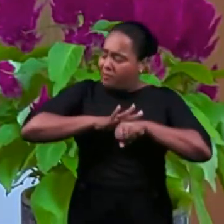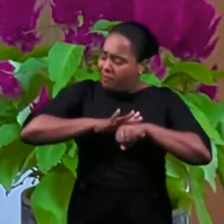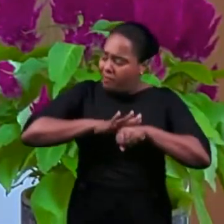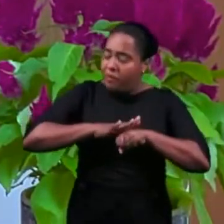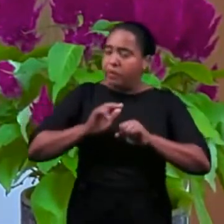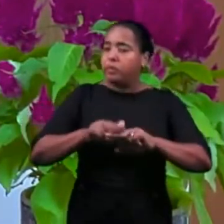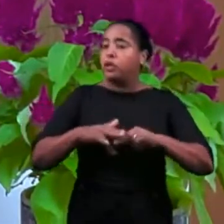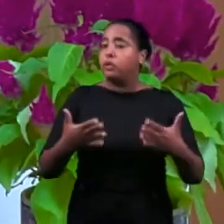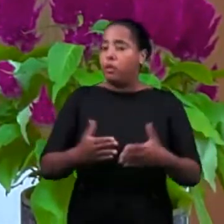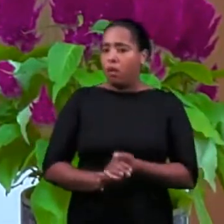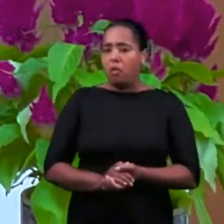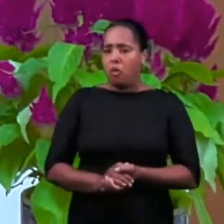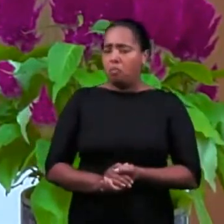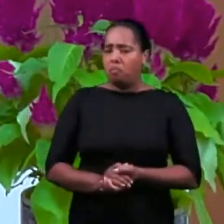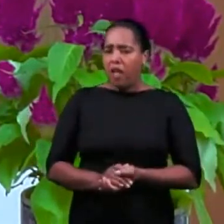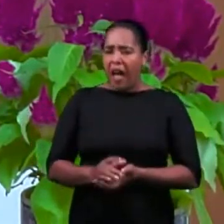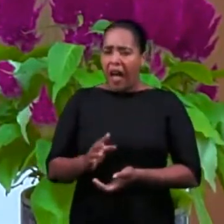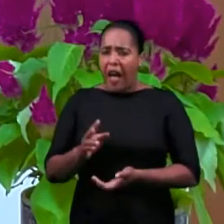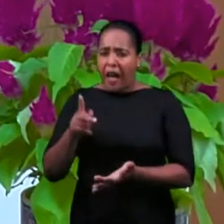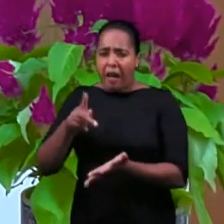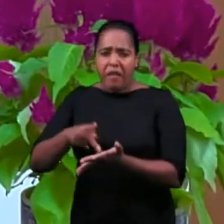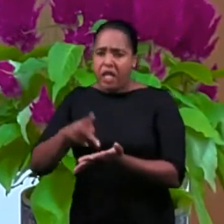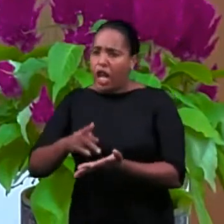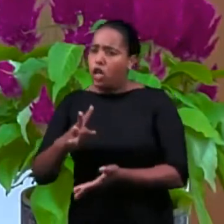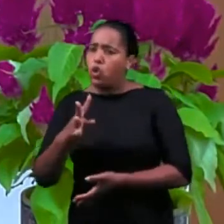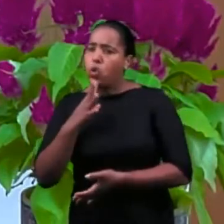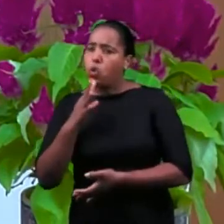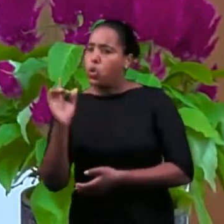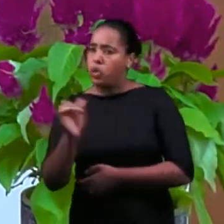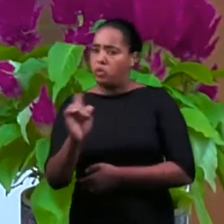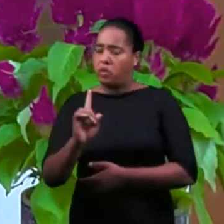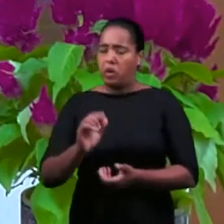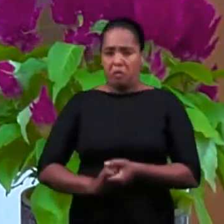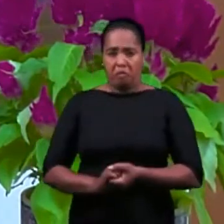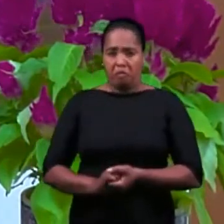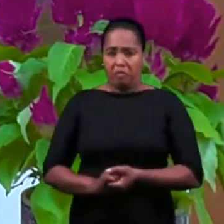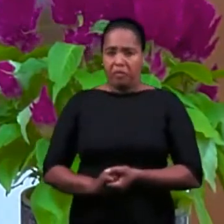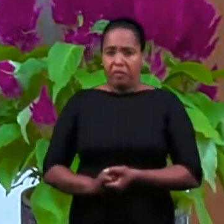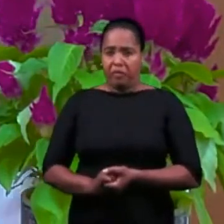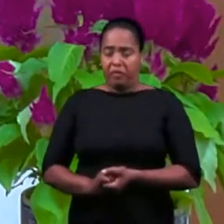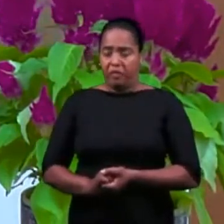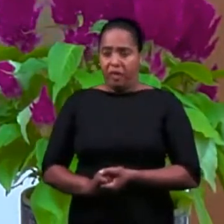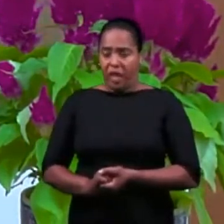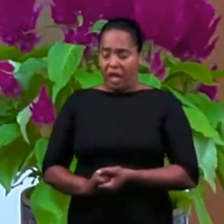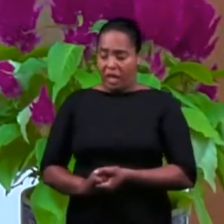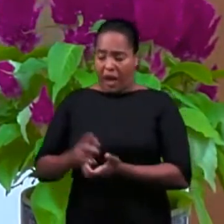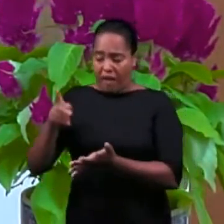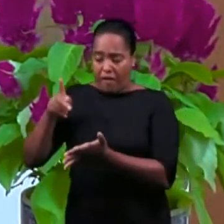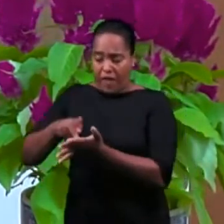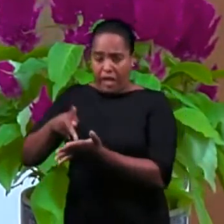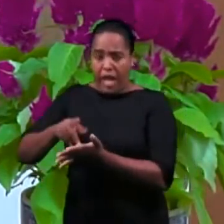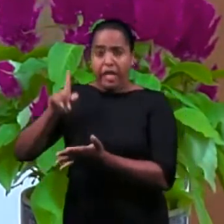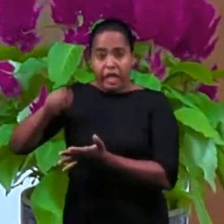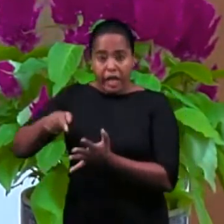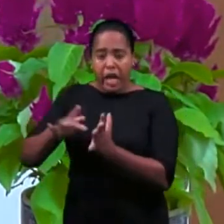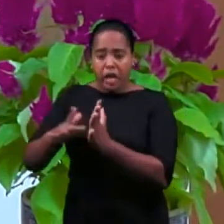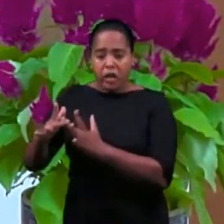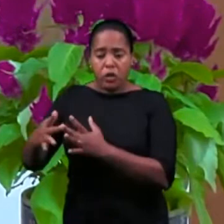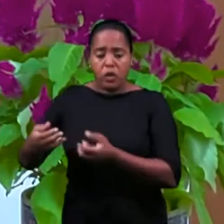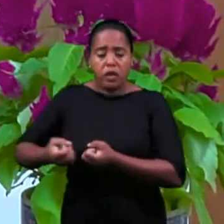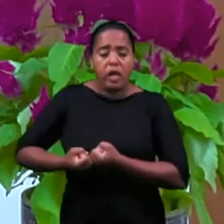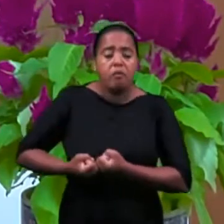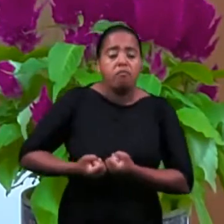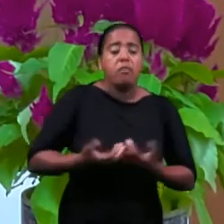conhece a verdade, e ela está entregando a verdade para outro decidir, e foi isso